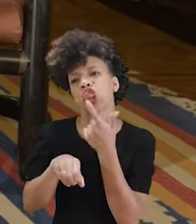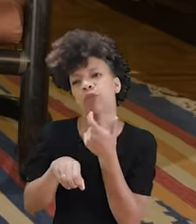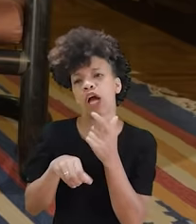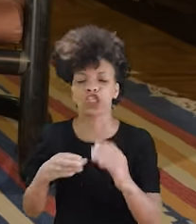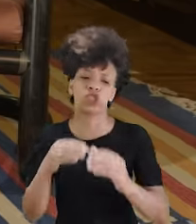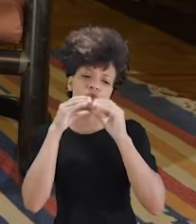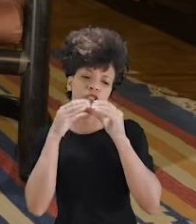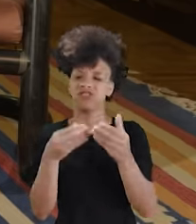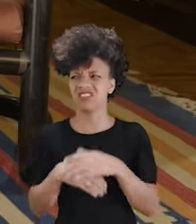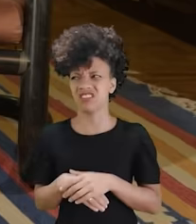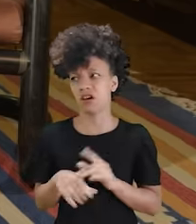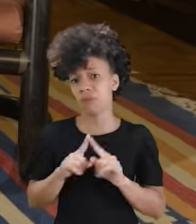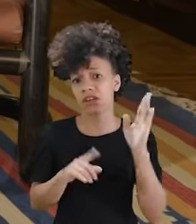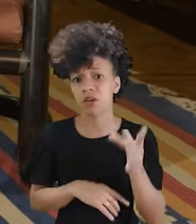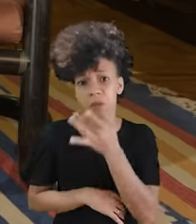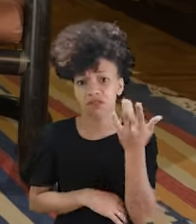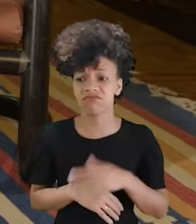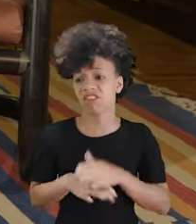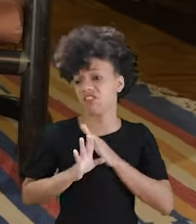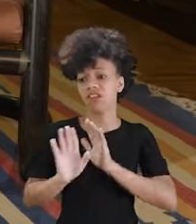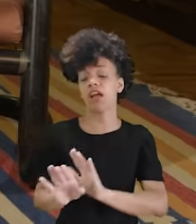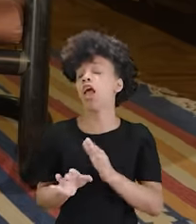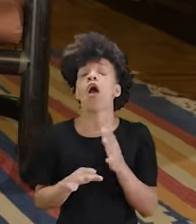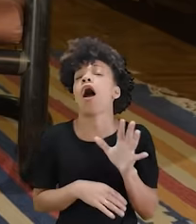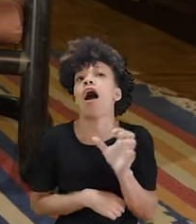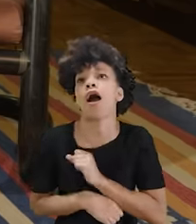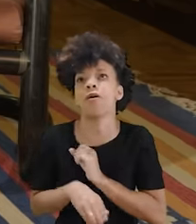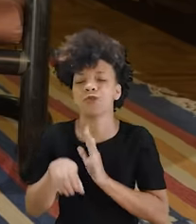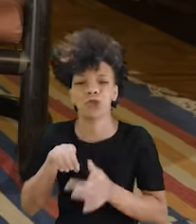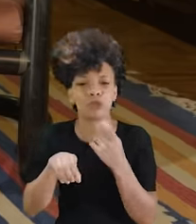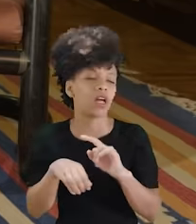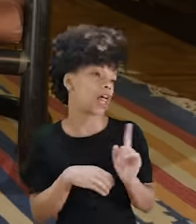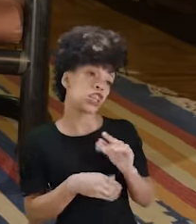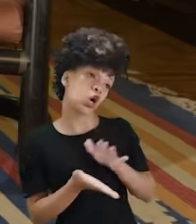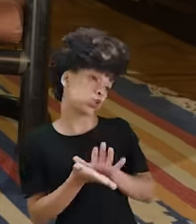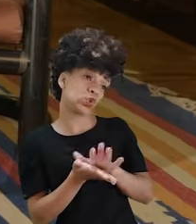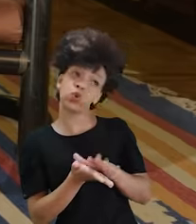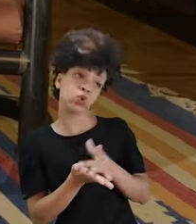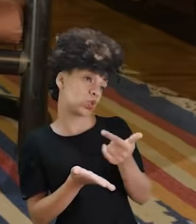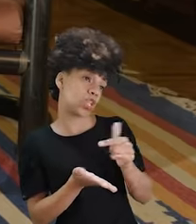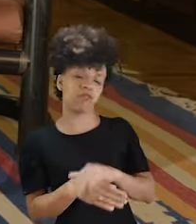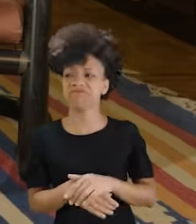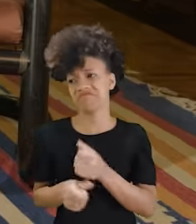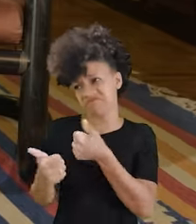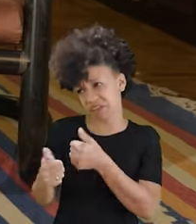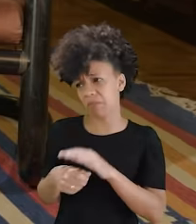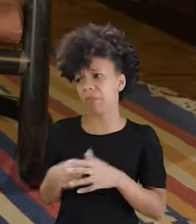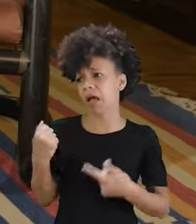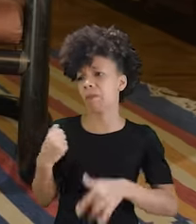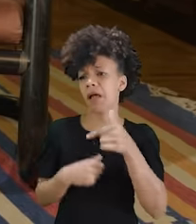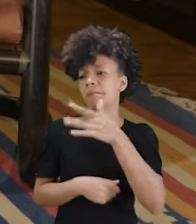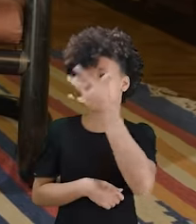tomate na no sanduíche brasileiro consumir adoro não entendi não toca samba tá bom Um abraço